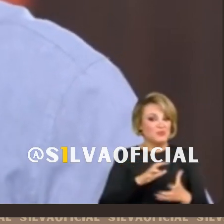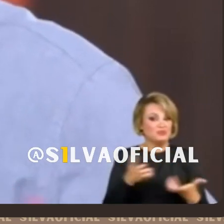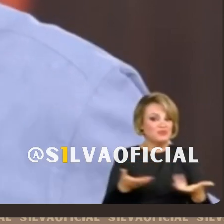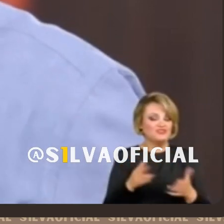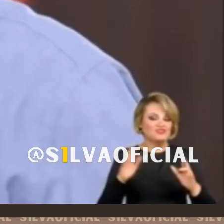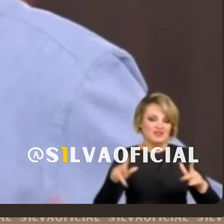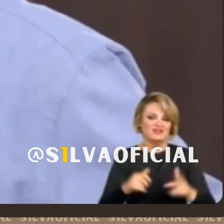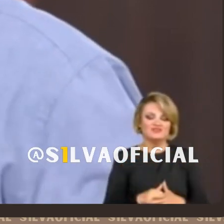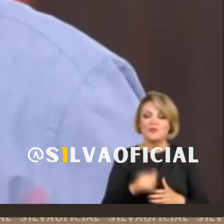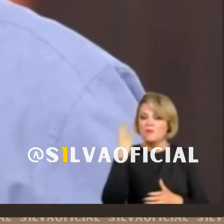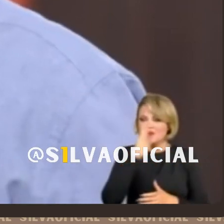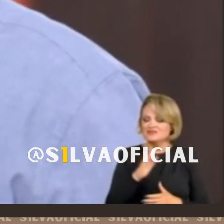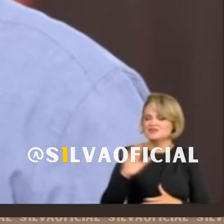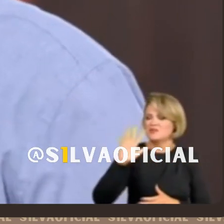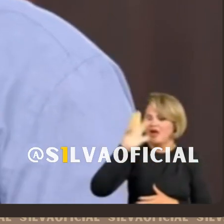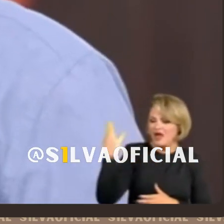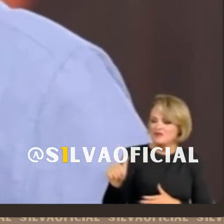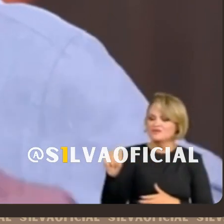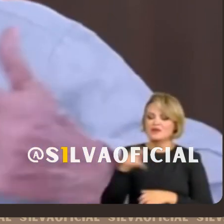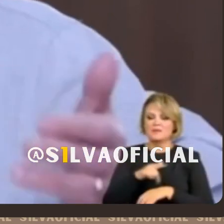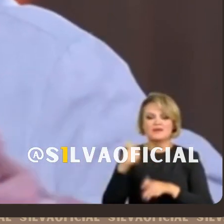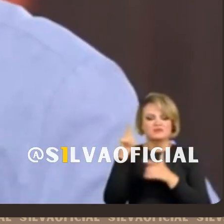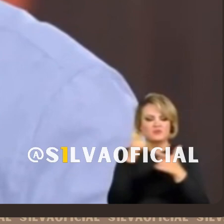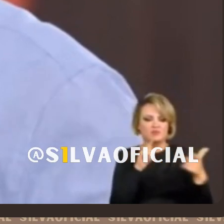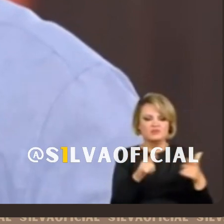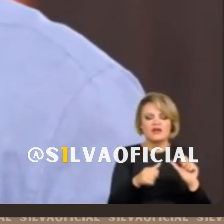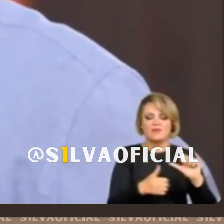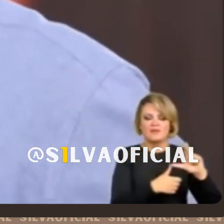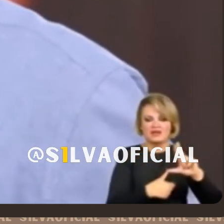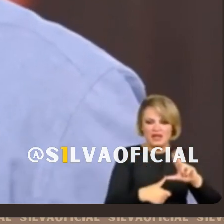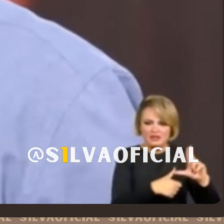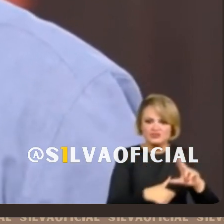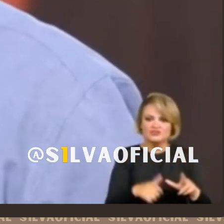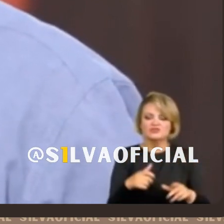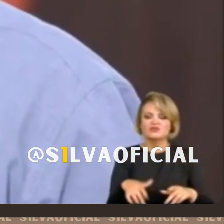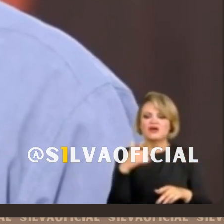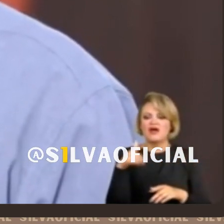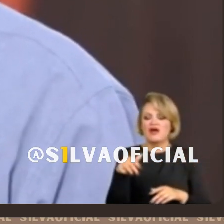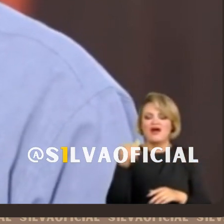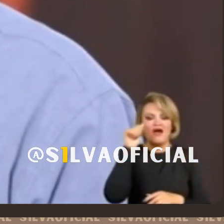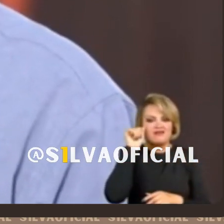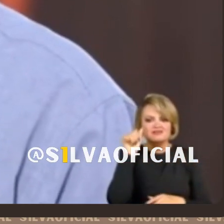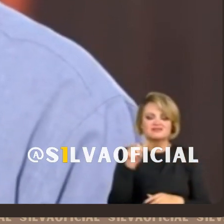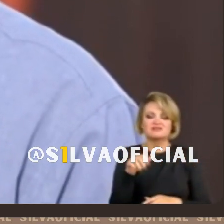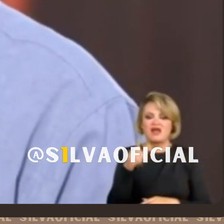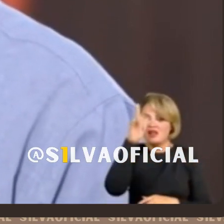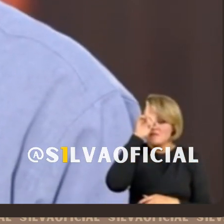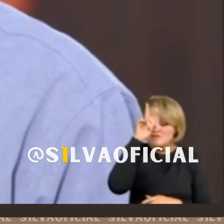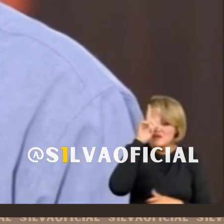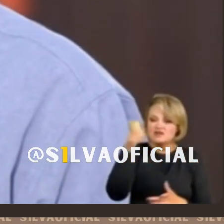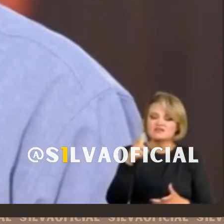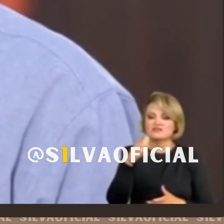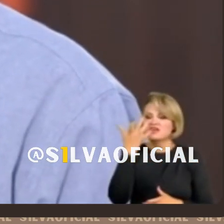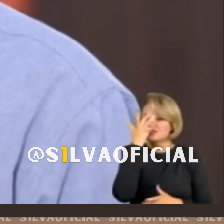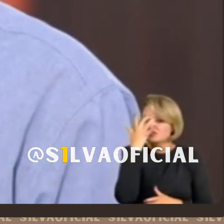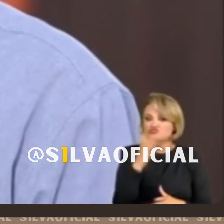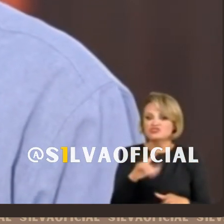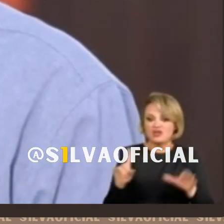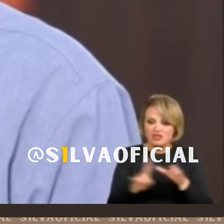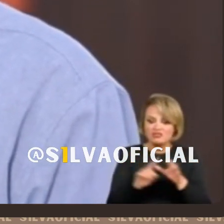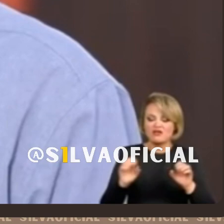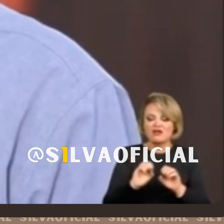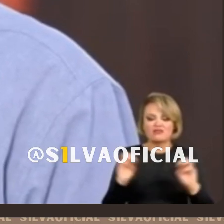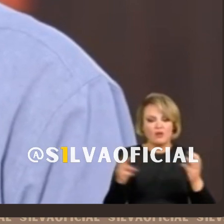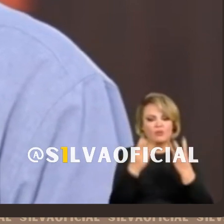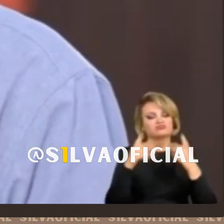entrar, a América Latina tem outros países, a Ásia tem, a Alemanha quer entrar, a Índia. Então essa discussão também foi muito importante e